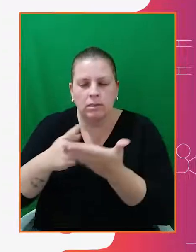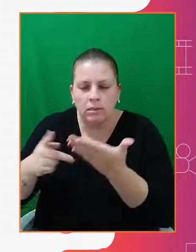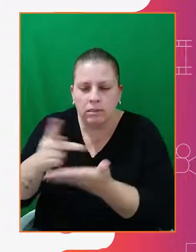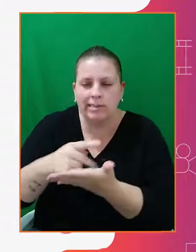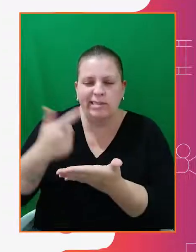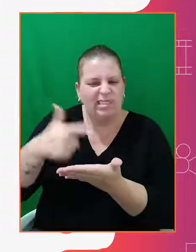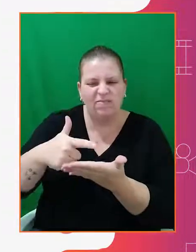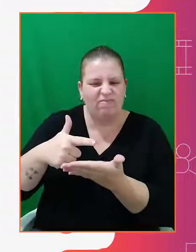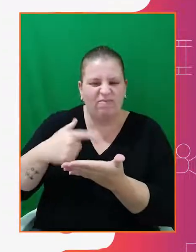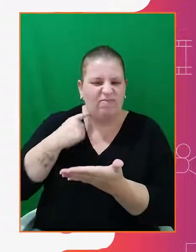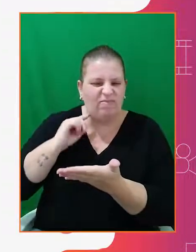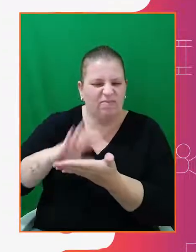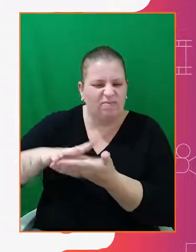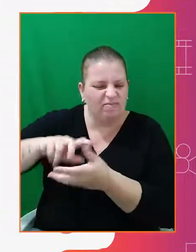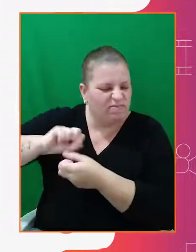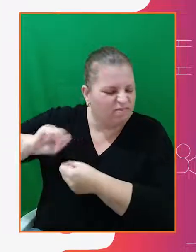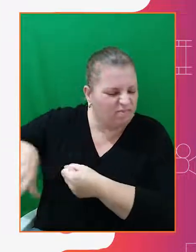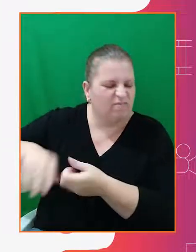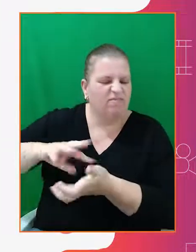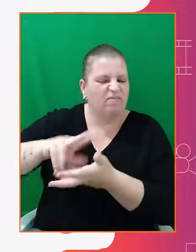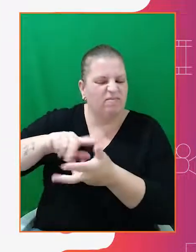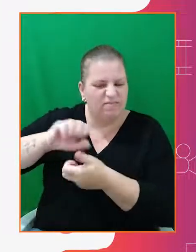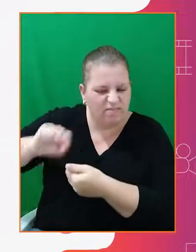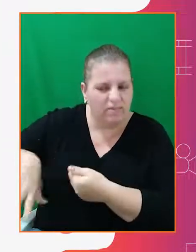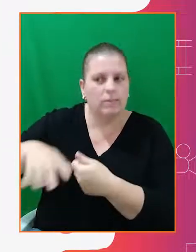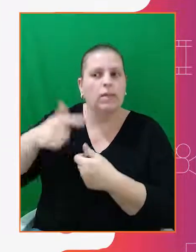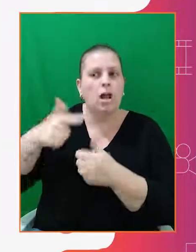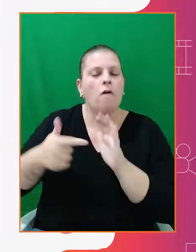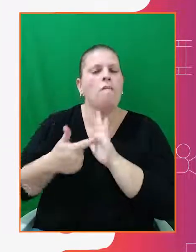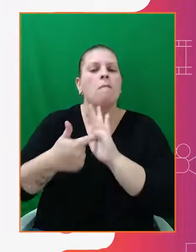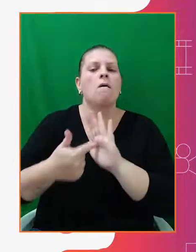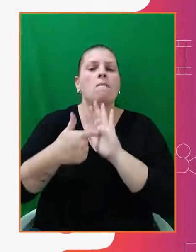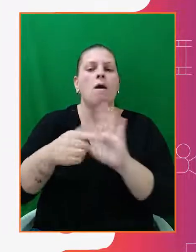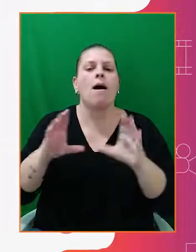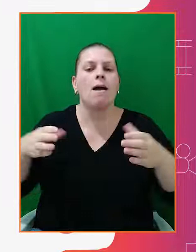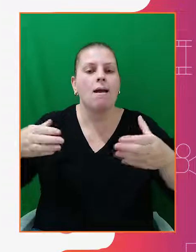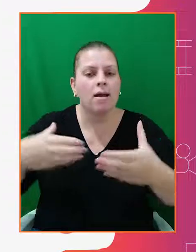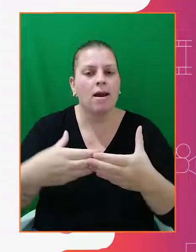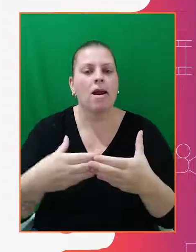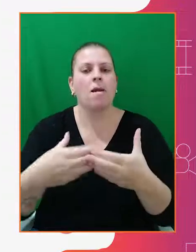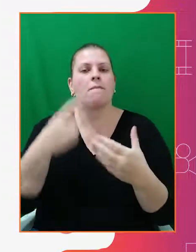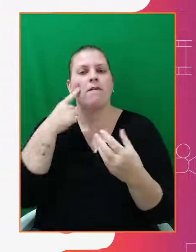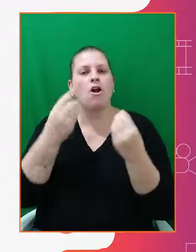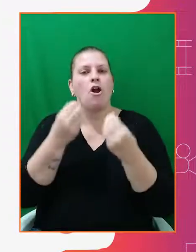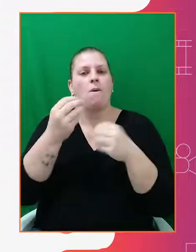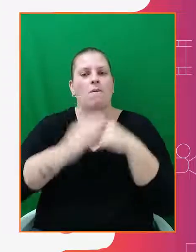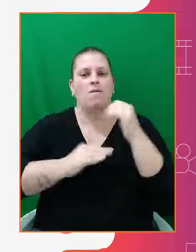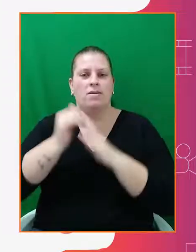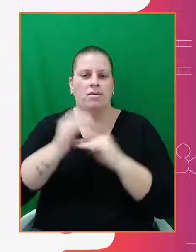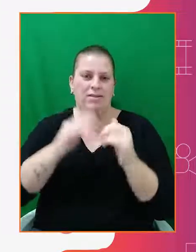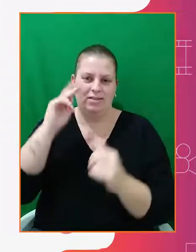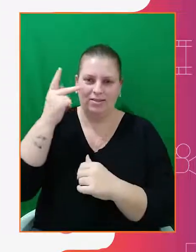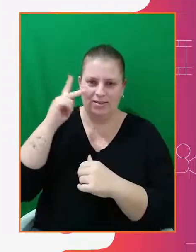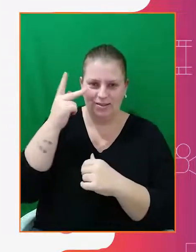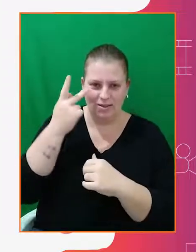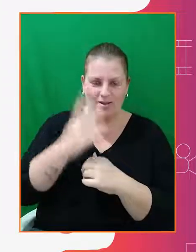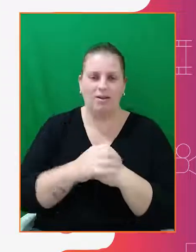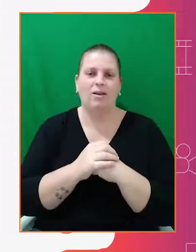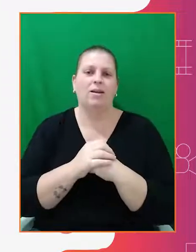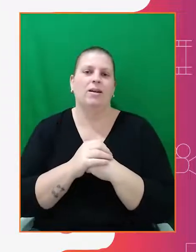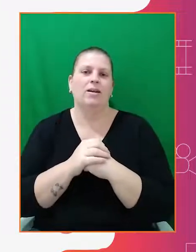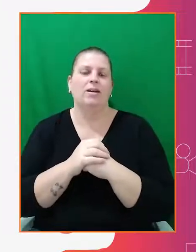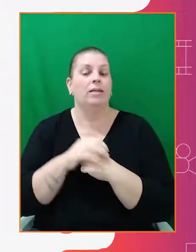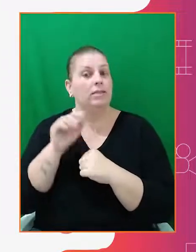redesenhar, rabiscunhar quantas vezes for preciso e ir mostrando, né, para toda a equipe, para ver como está ficando a história. E isso